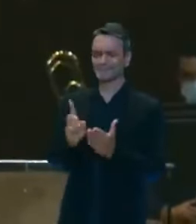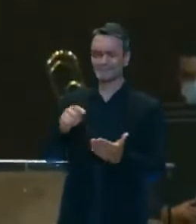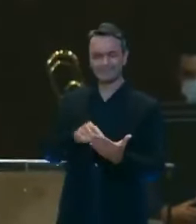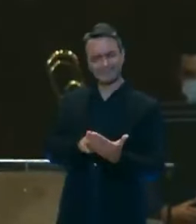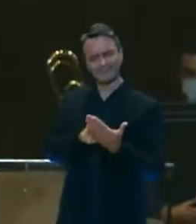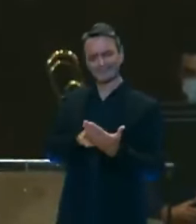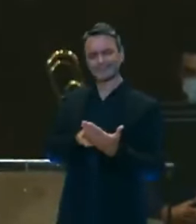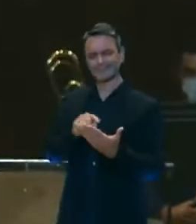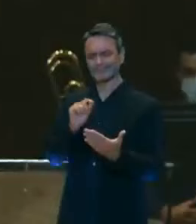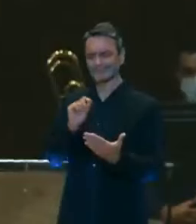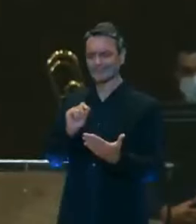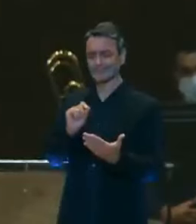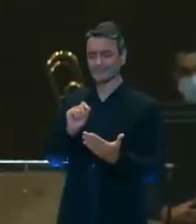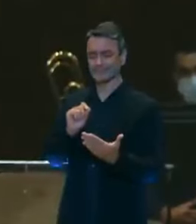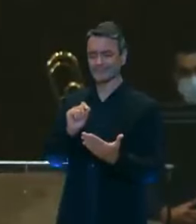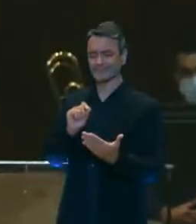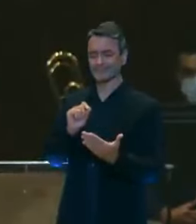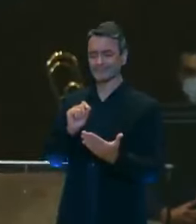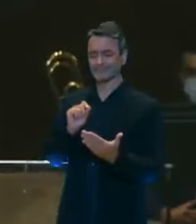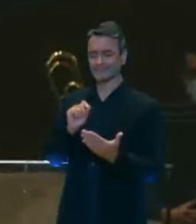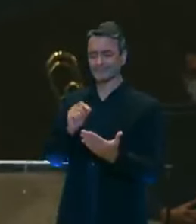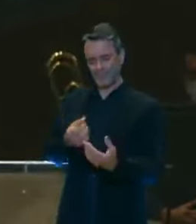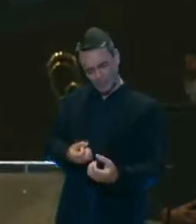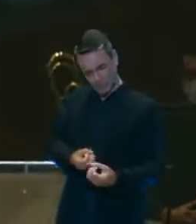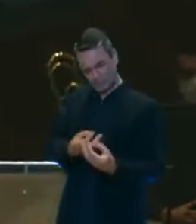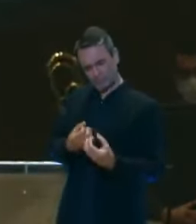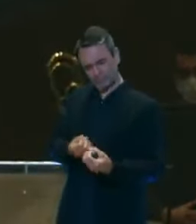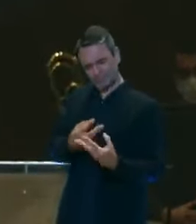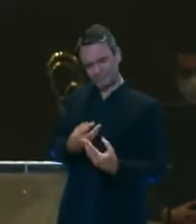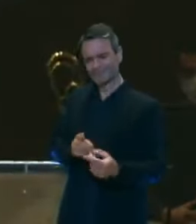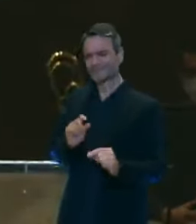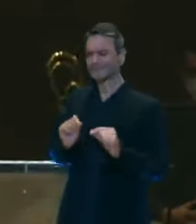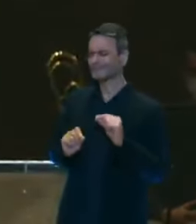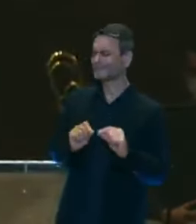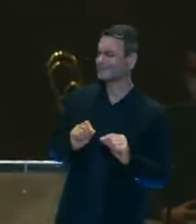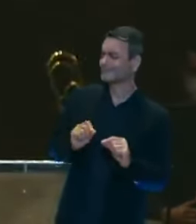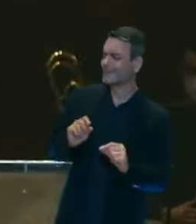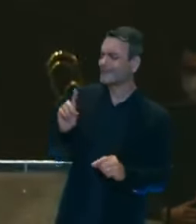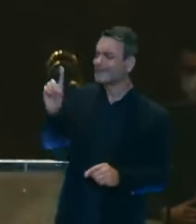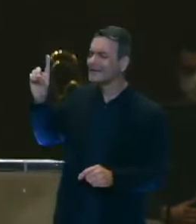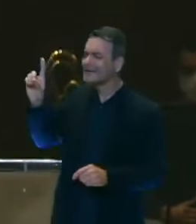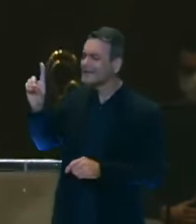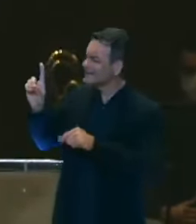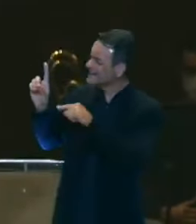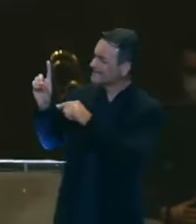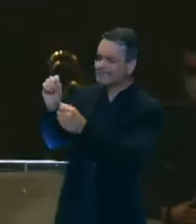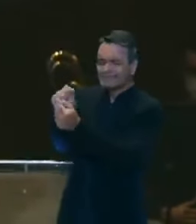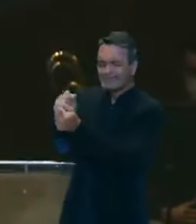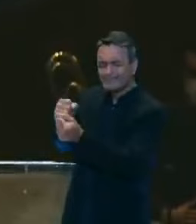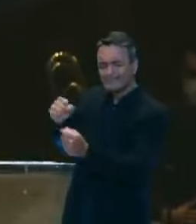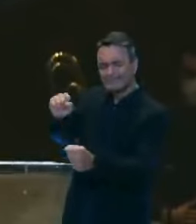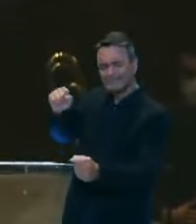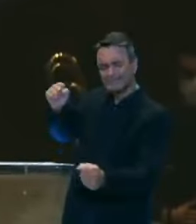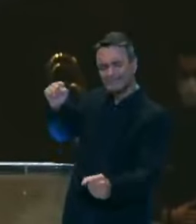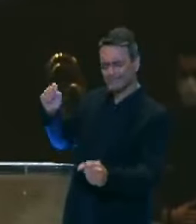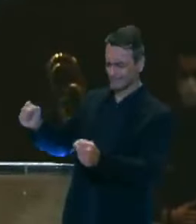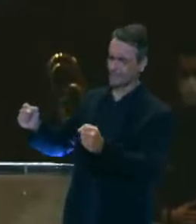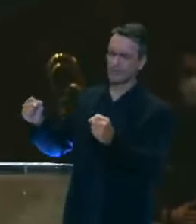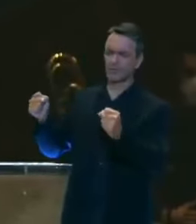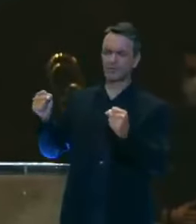a teu respeito, e ela declara que o Senhor é Deus grande em poder